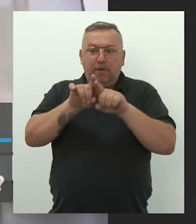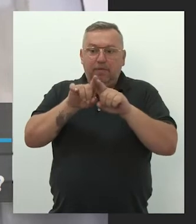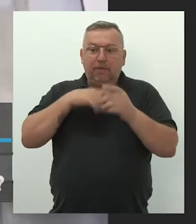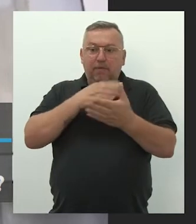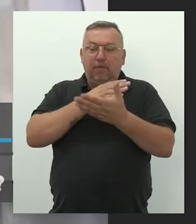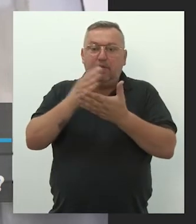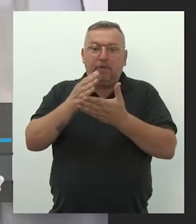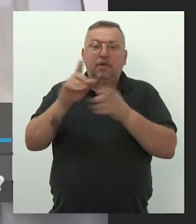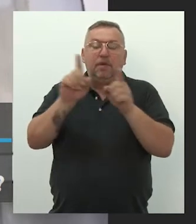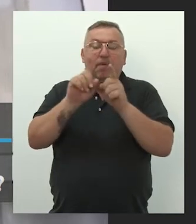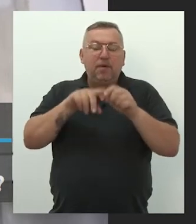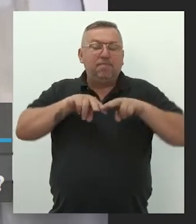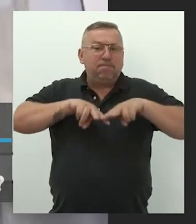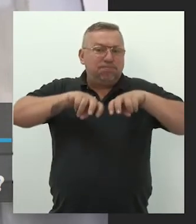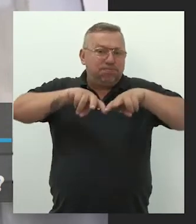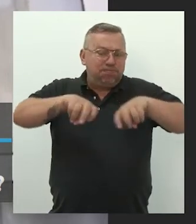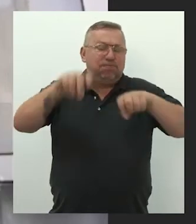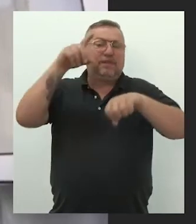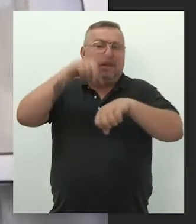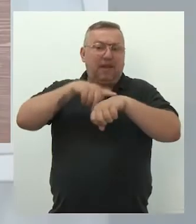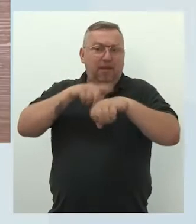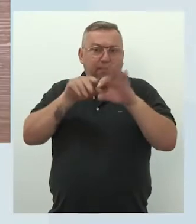medidas explorando medidas de tempo.